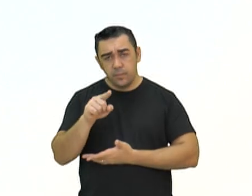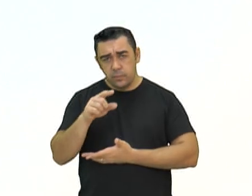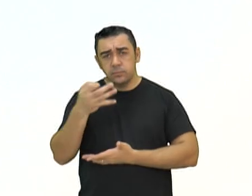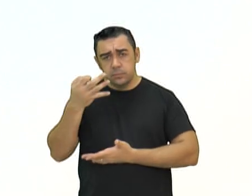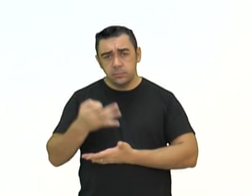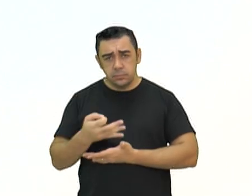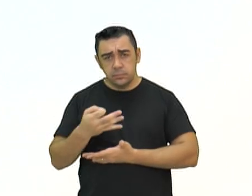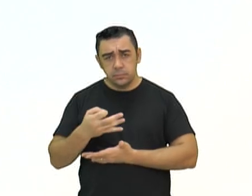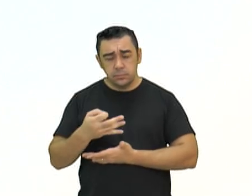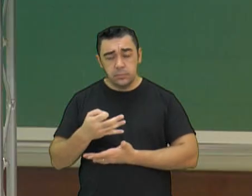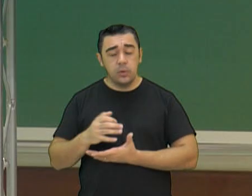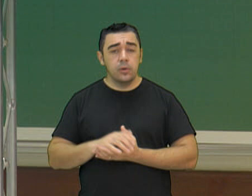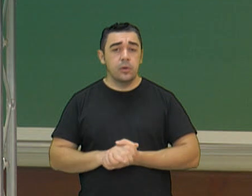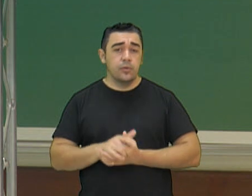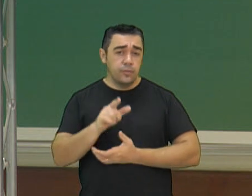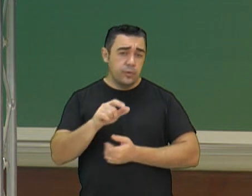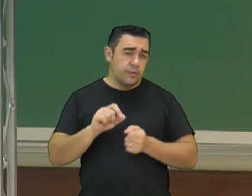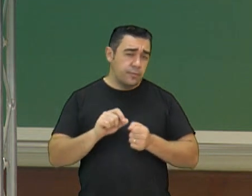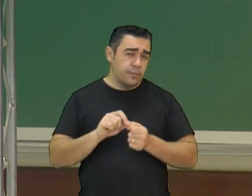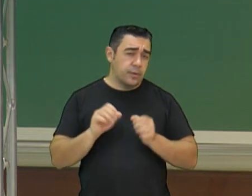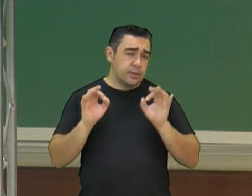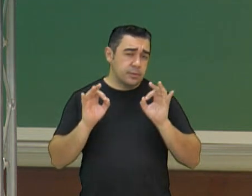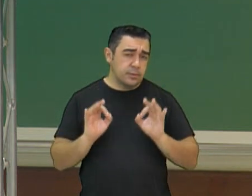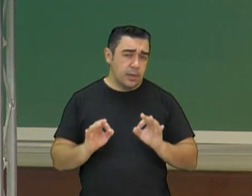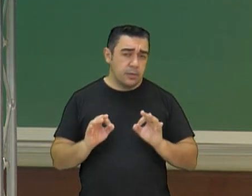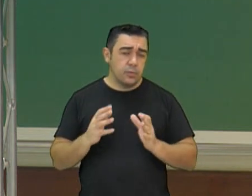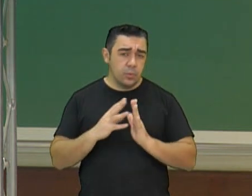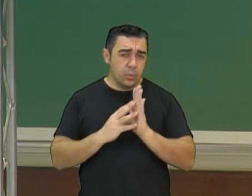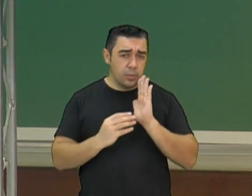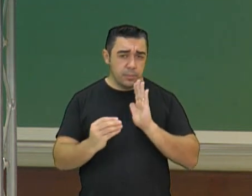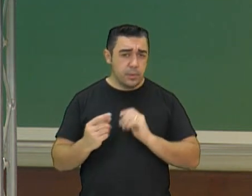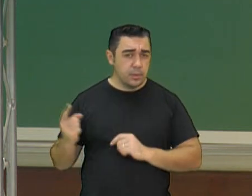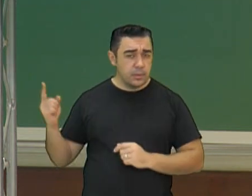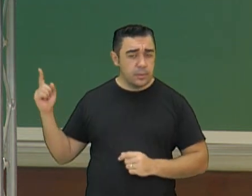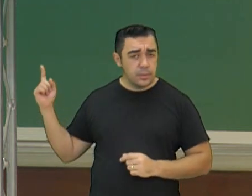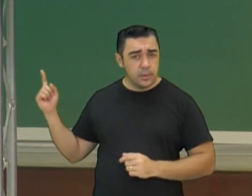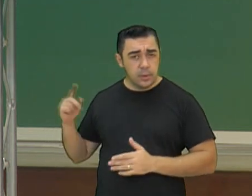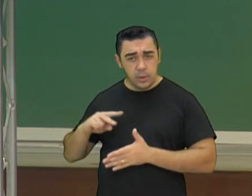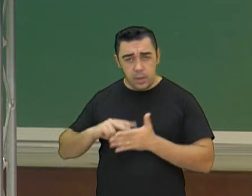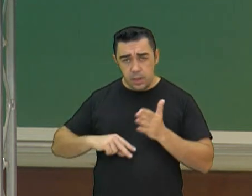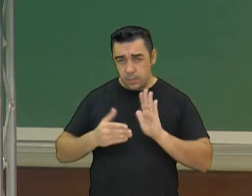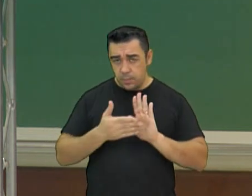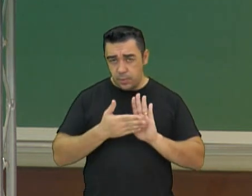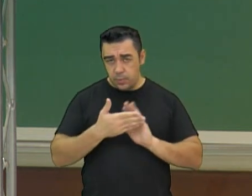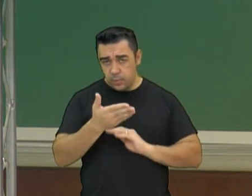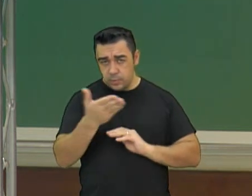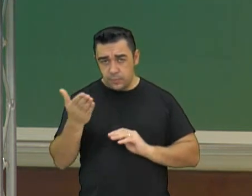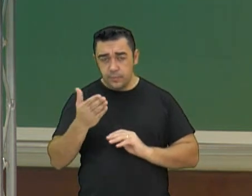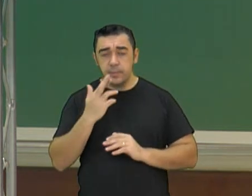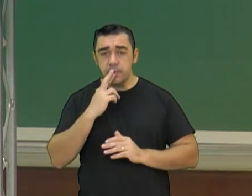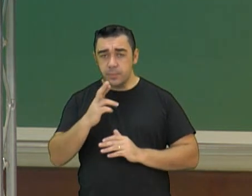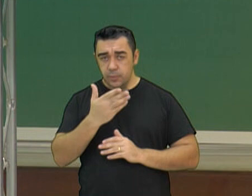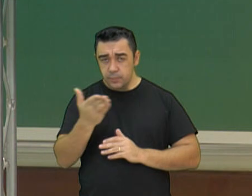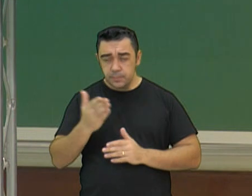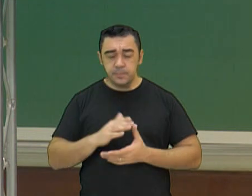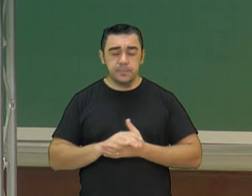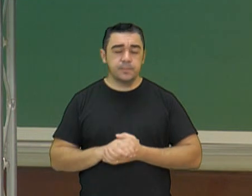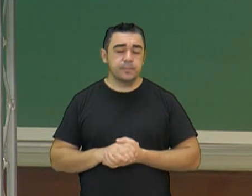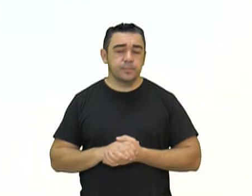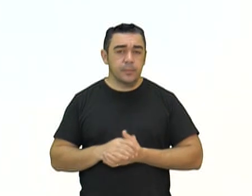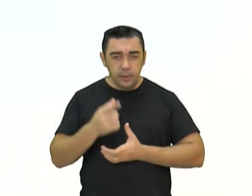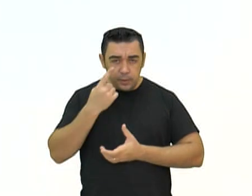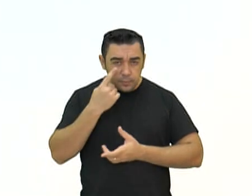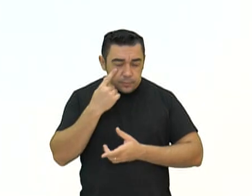acertaram, certo? Desde que tenham feito algo similar, né, a isso que eu vou ler aqui agora como proposta de resposta. Olha lá, observa-se